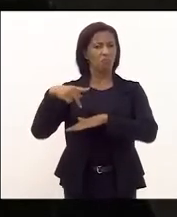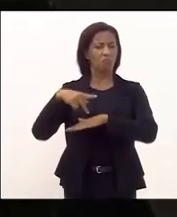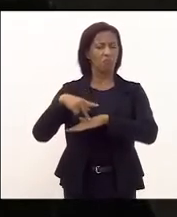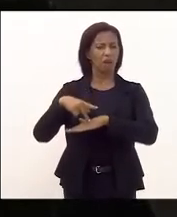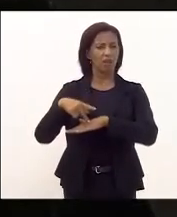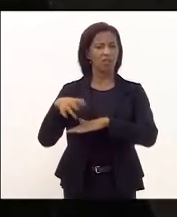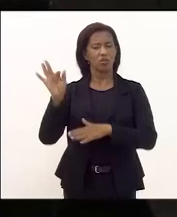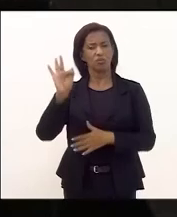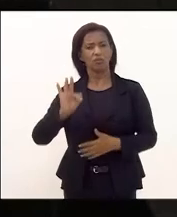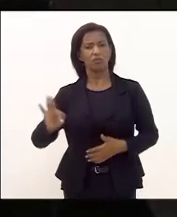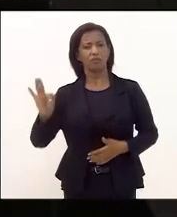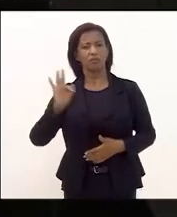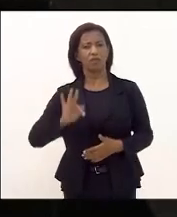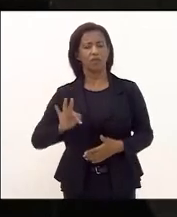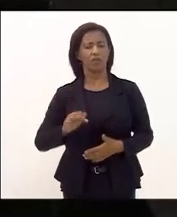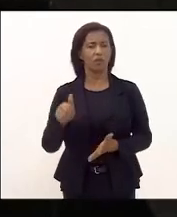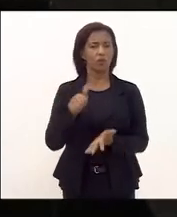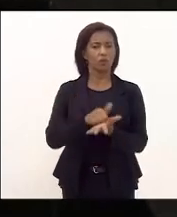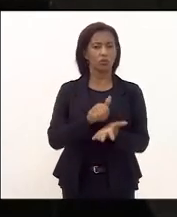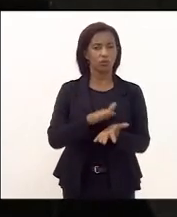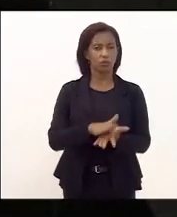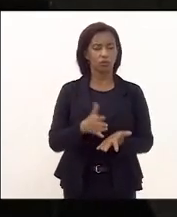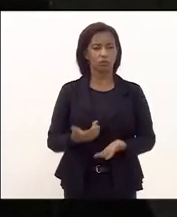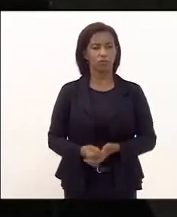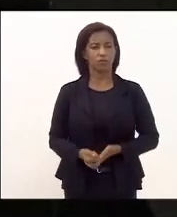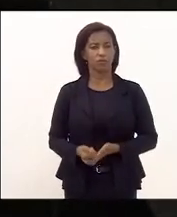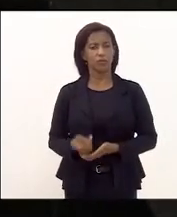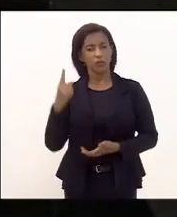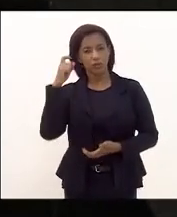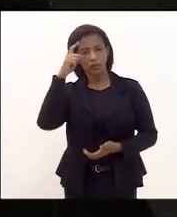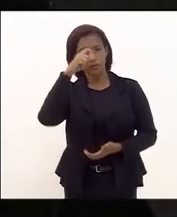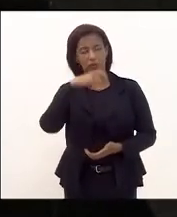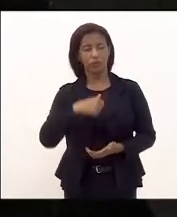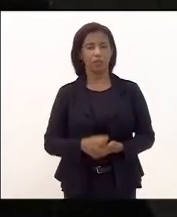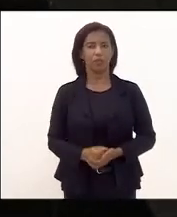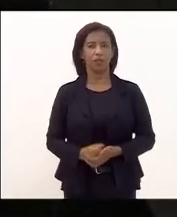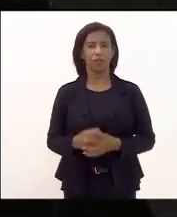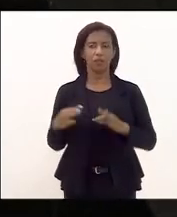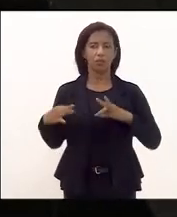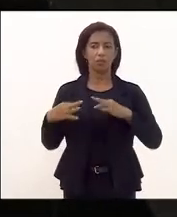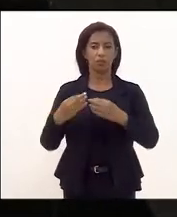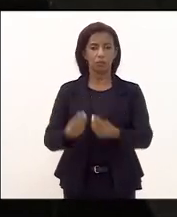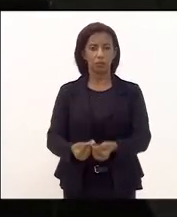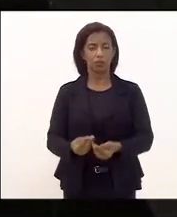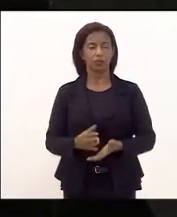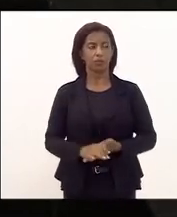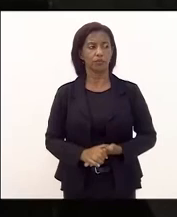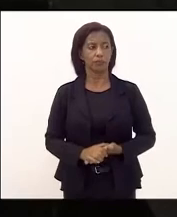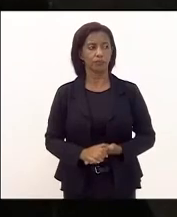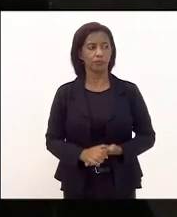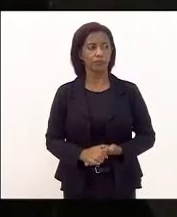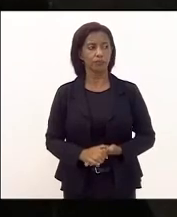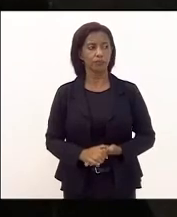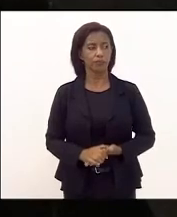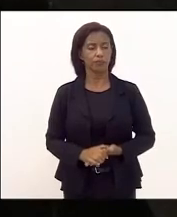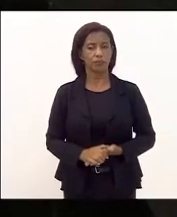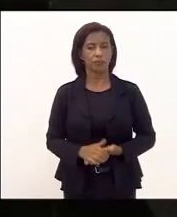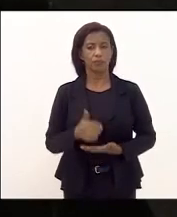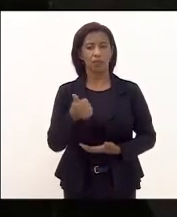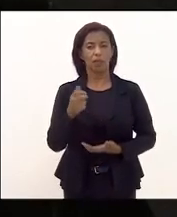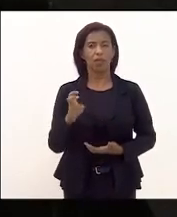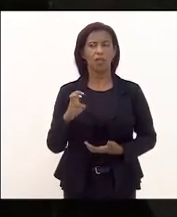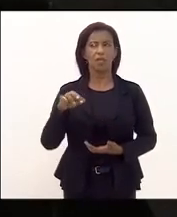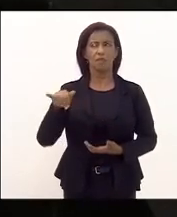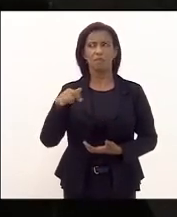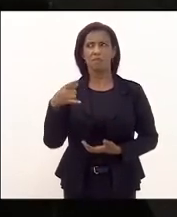resto da federação, com as consequências dramáticas enfrentadas, sobretudo, né, pelos cerca de 15